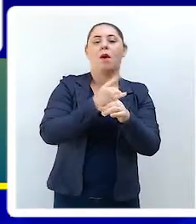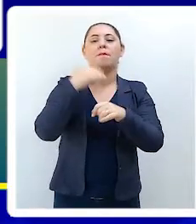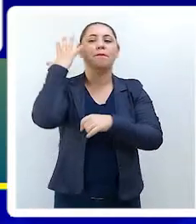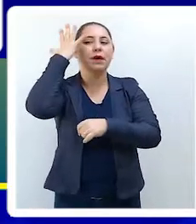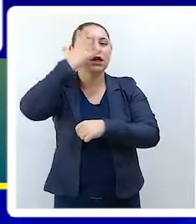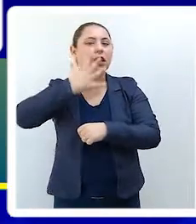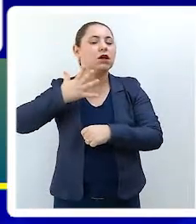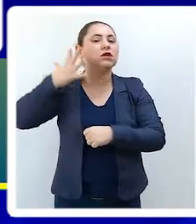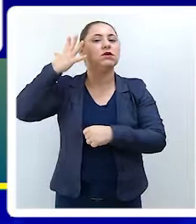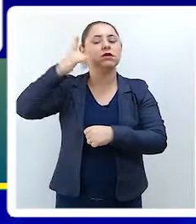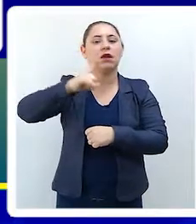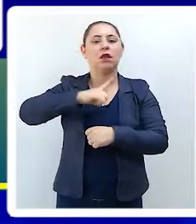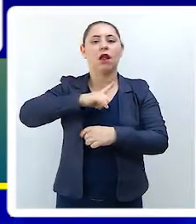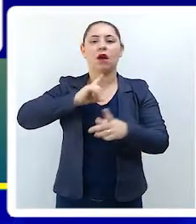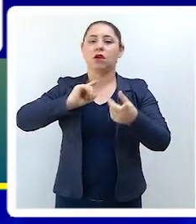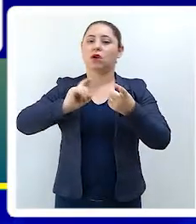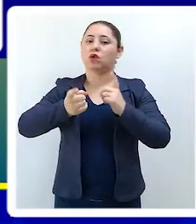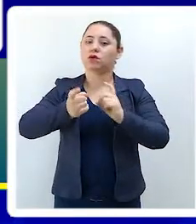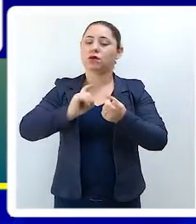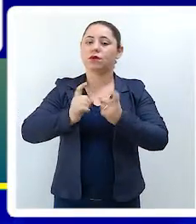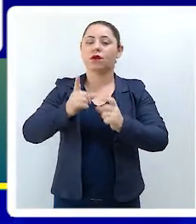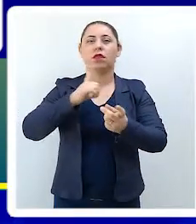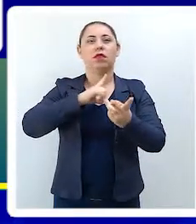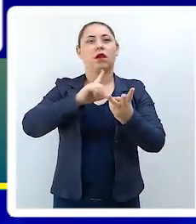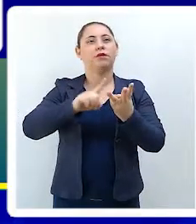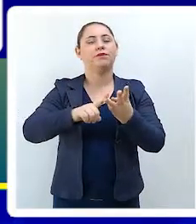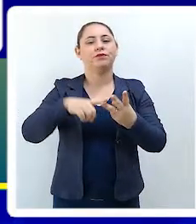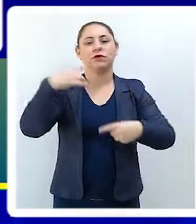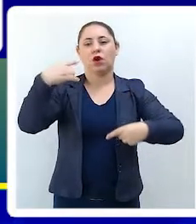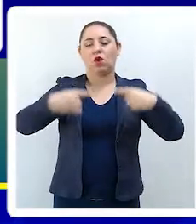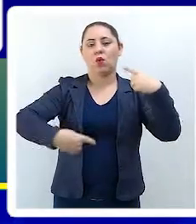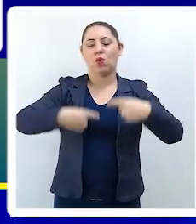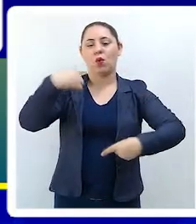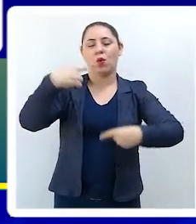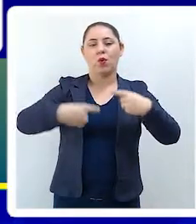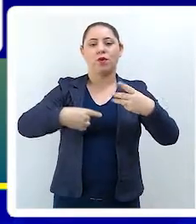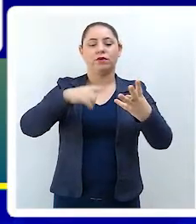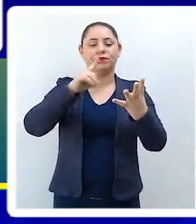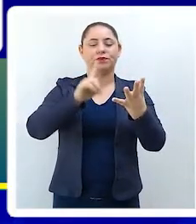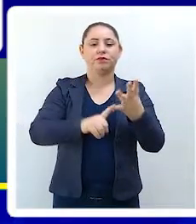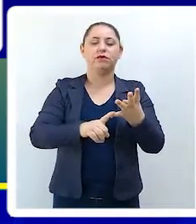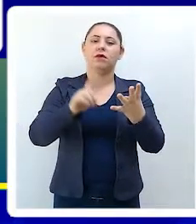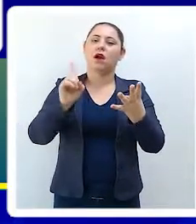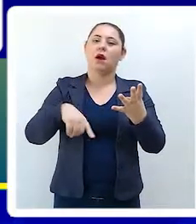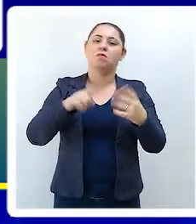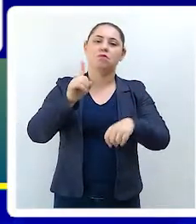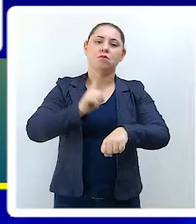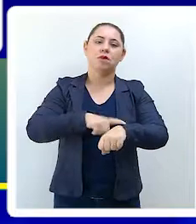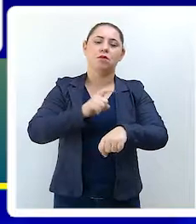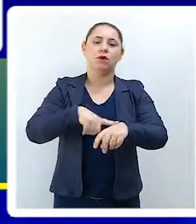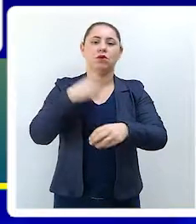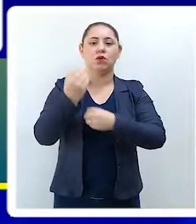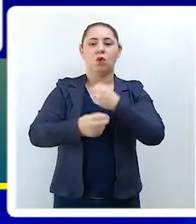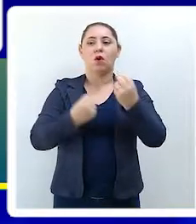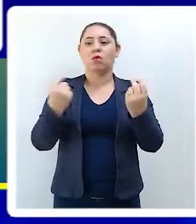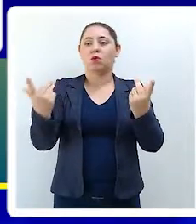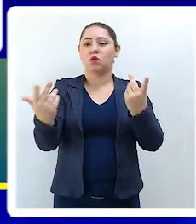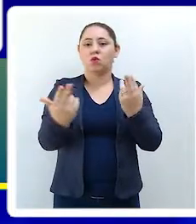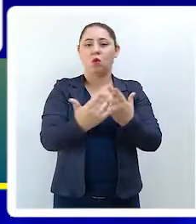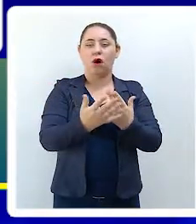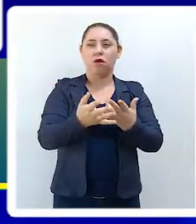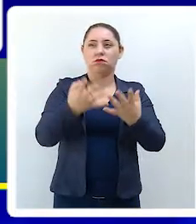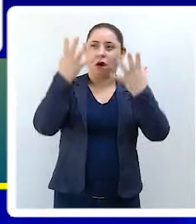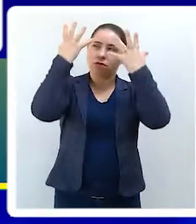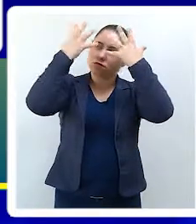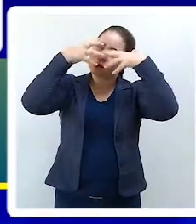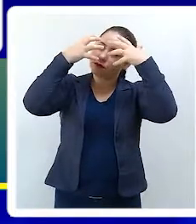nós temos palestras, nós temos reuniões, nós temos debates, nós temos momentos como esse aqui,